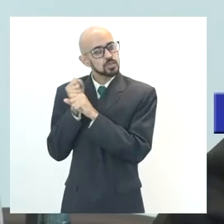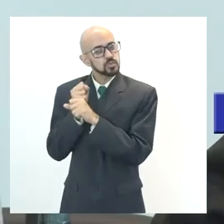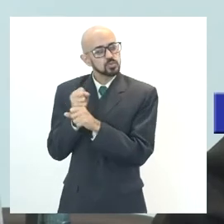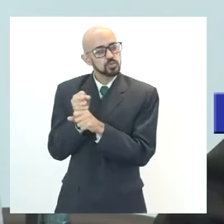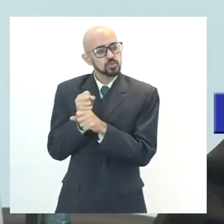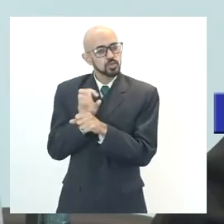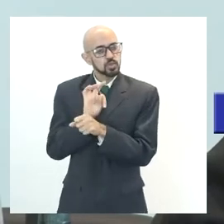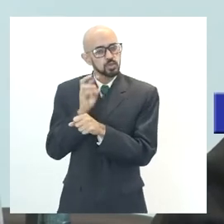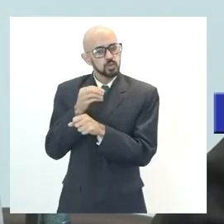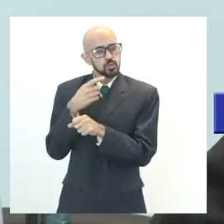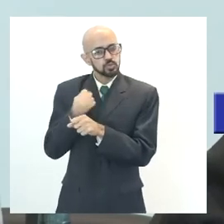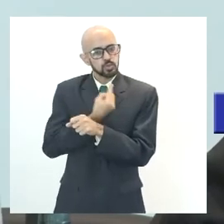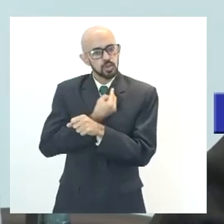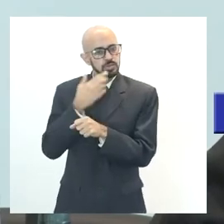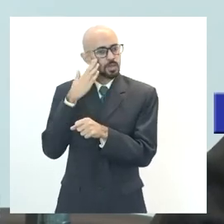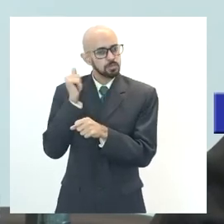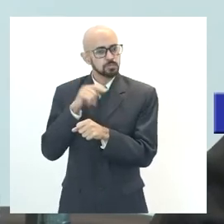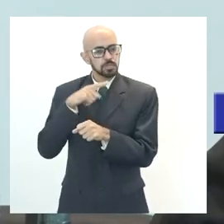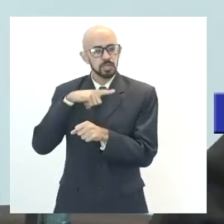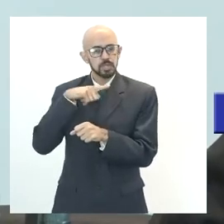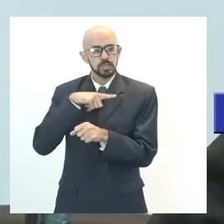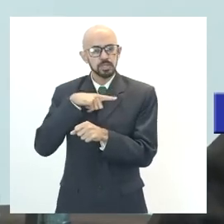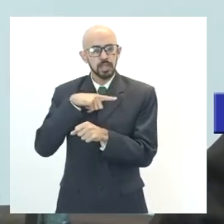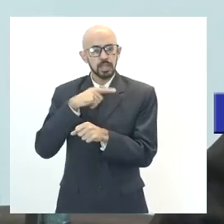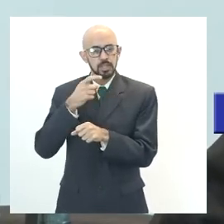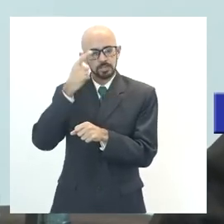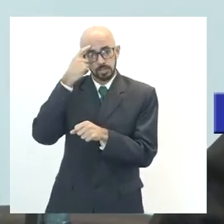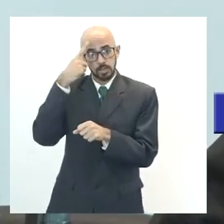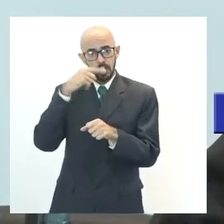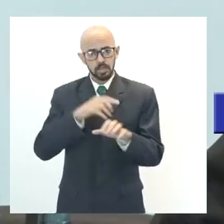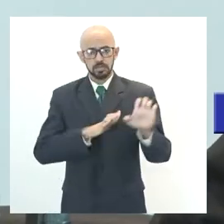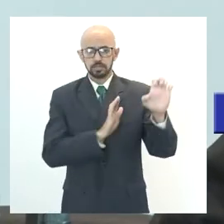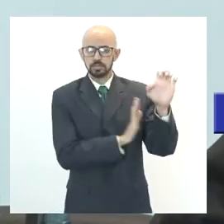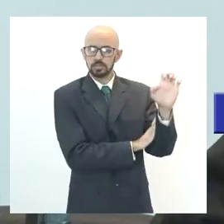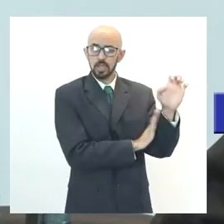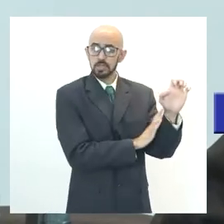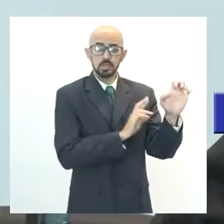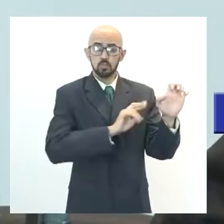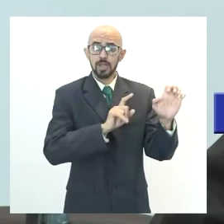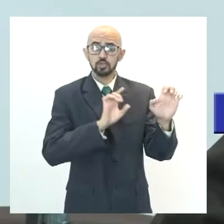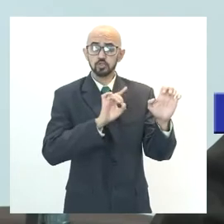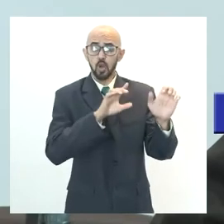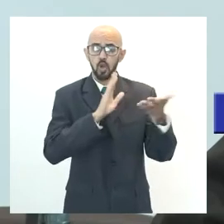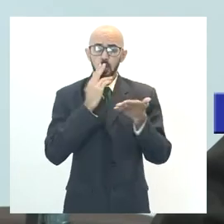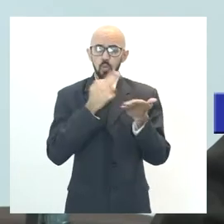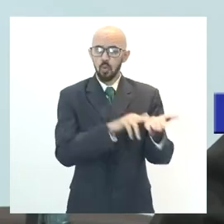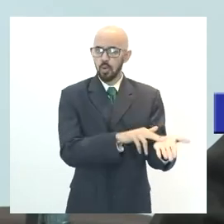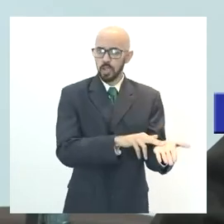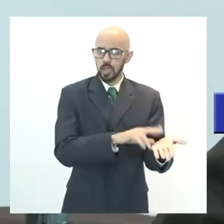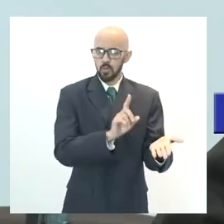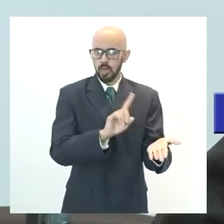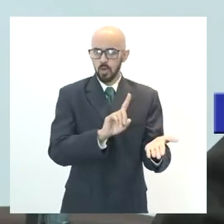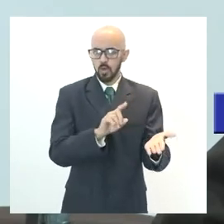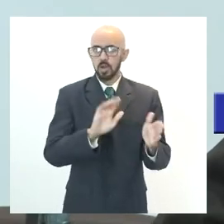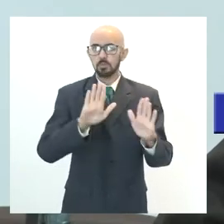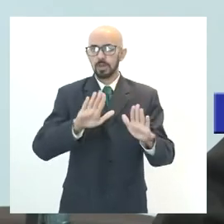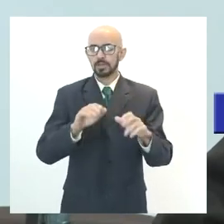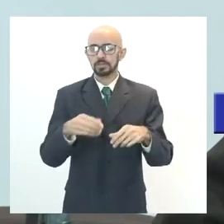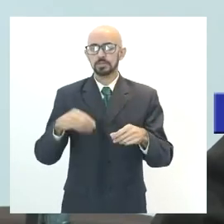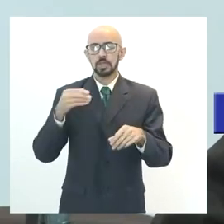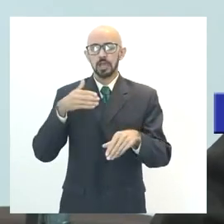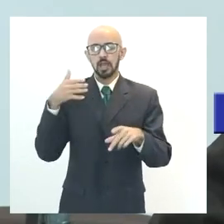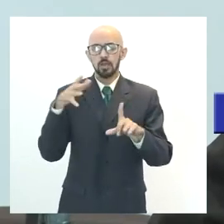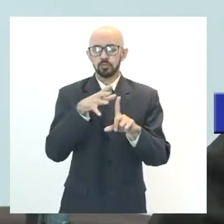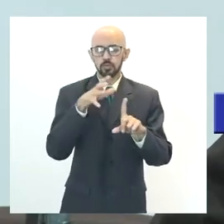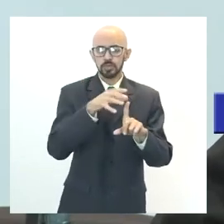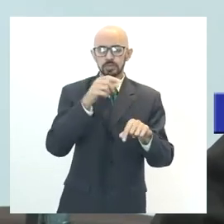tem essa esposa elemento de esquerda e não é só com os Correios mas a inferência dele né no congresso e no senado tem